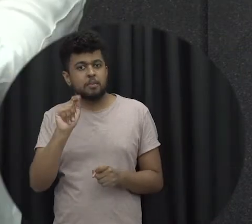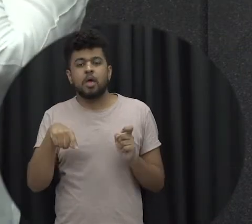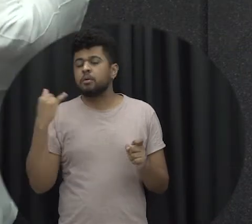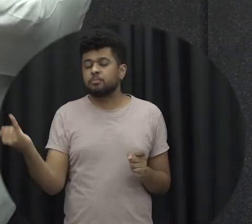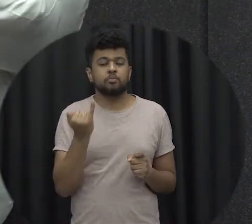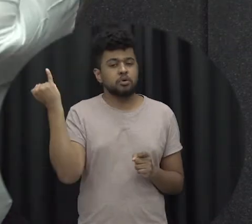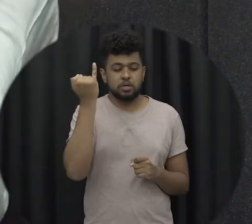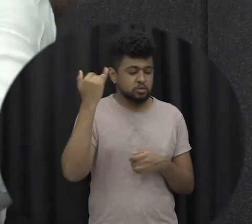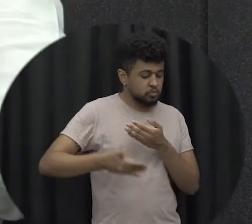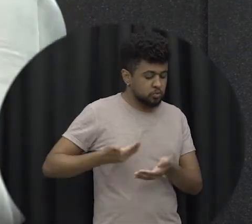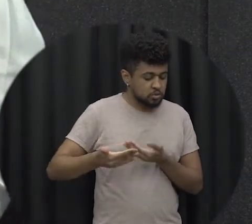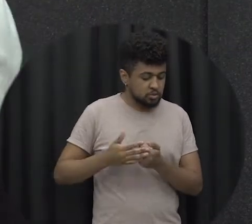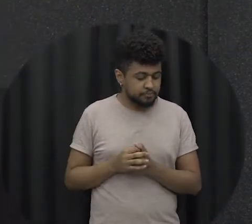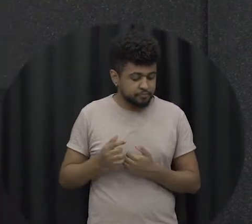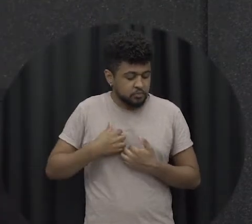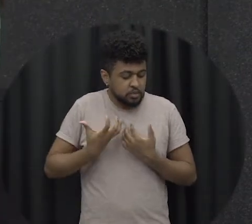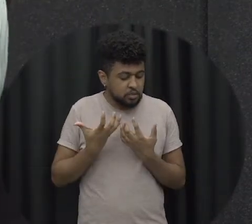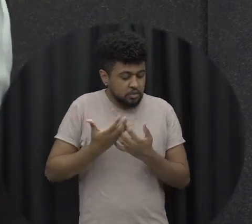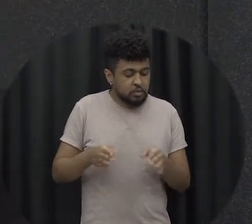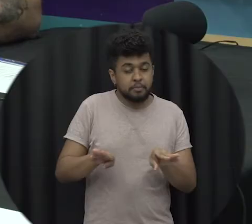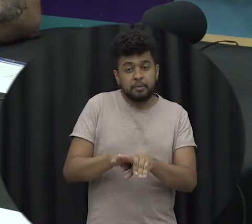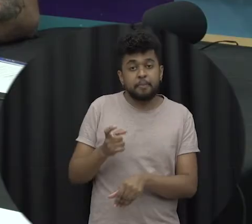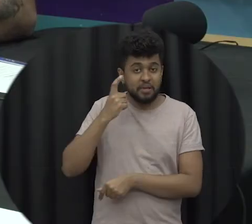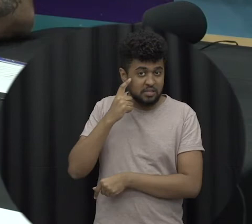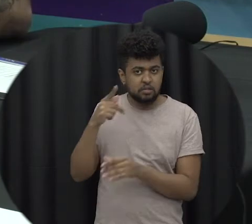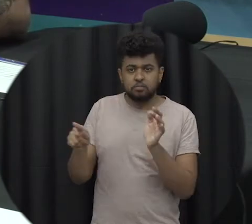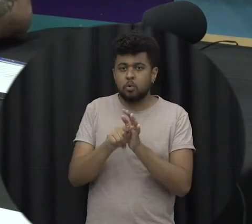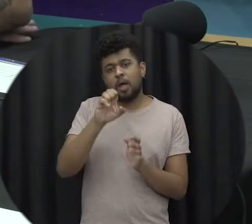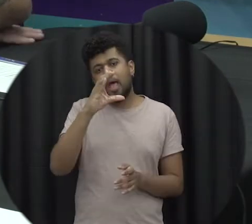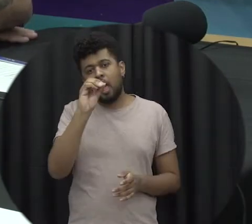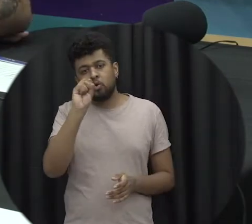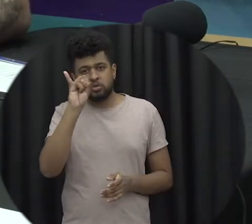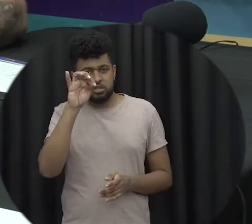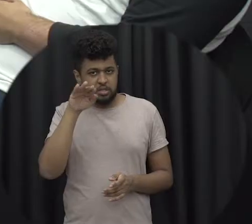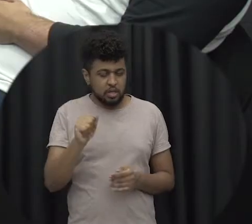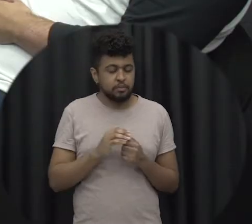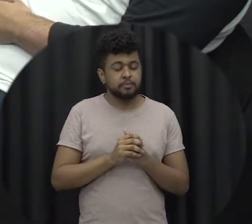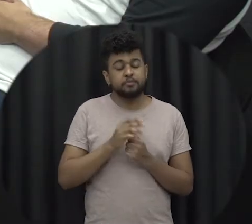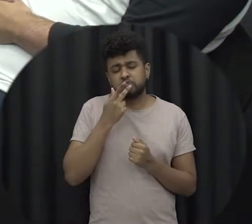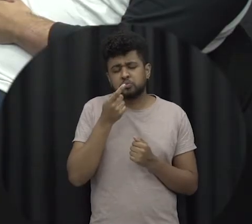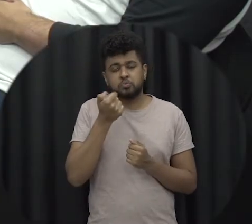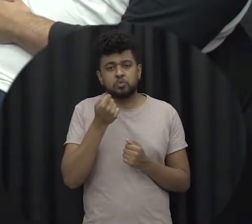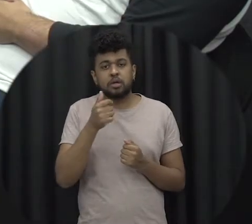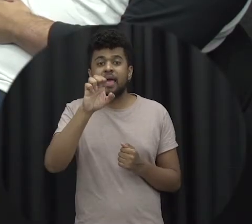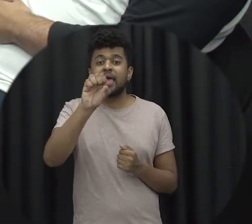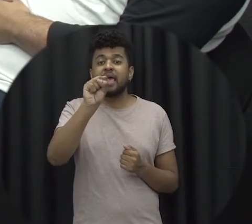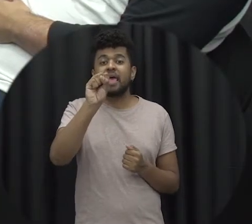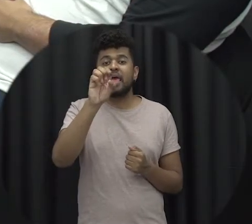do processo. Queria também, pensando nisso de ecossistema, falar um pouquinho de